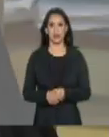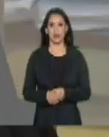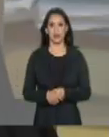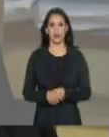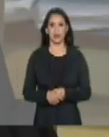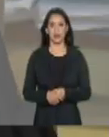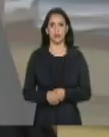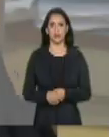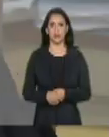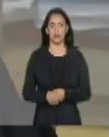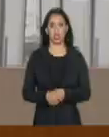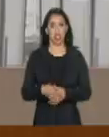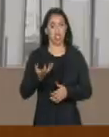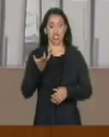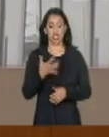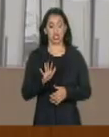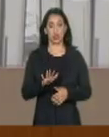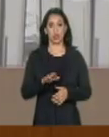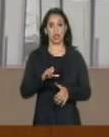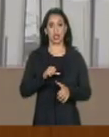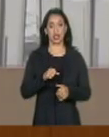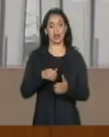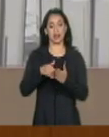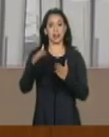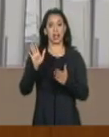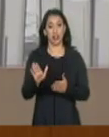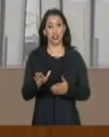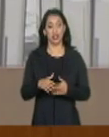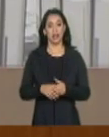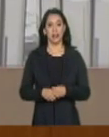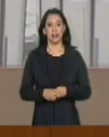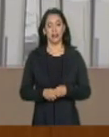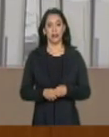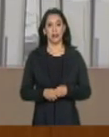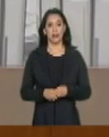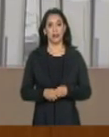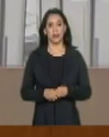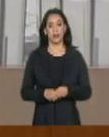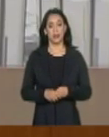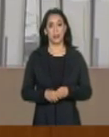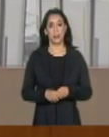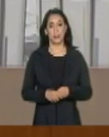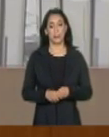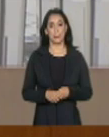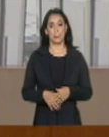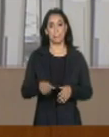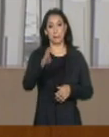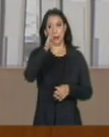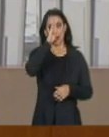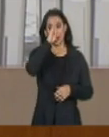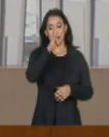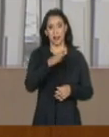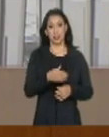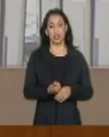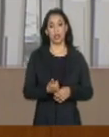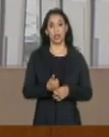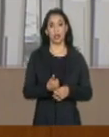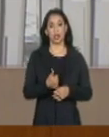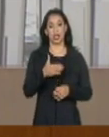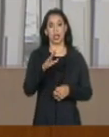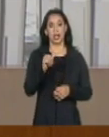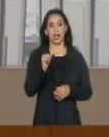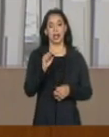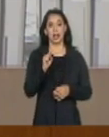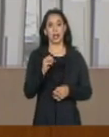Eu já cansei. Ministro Gilmar Mendes. No início. Ministro Dias Toffoli. Julgamento do caso Arruda, que eu me lembro. Nós terminamos aqui, ministra